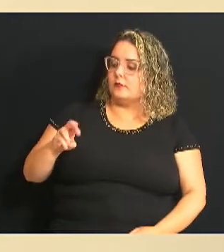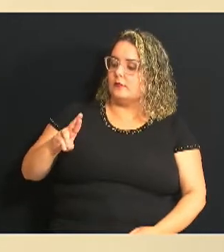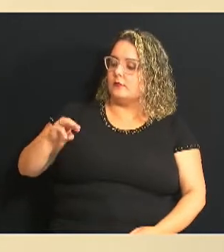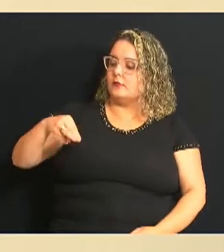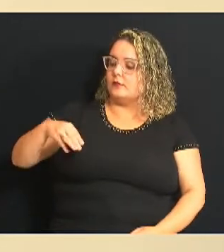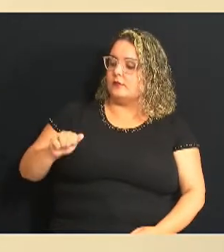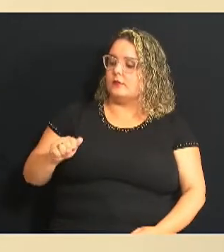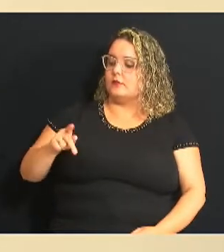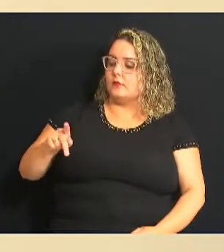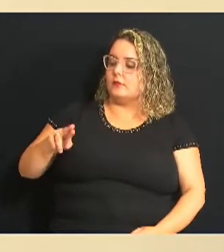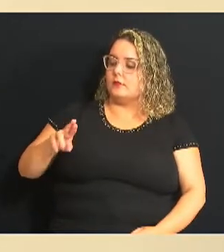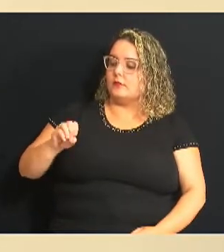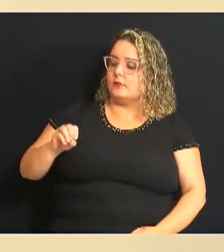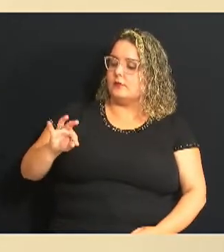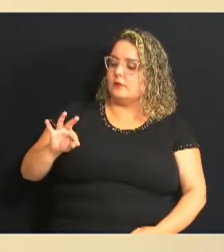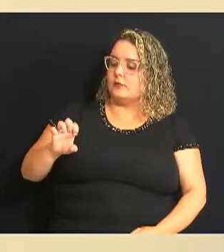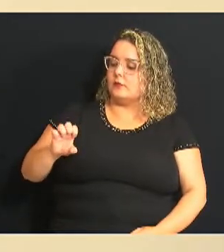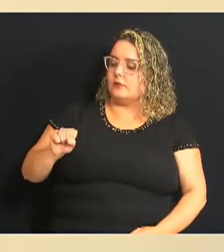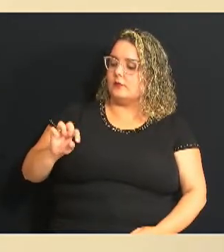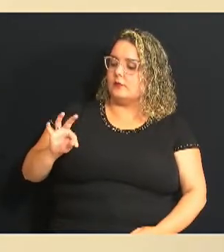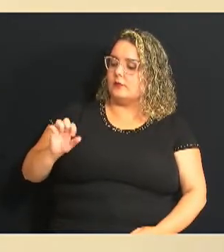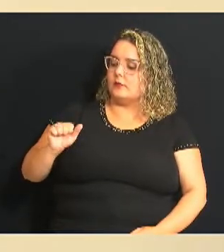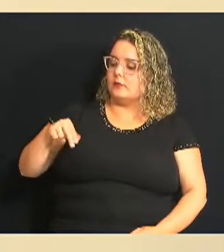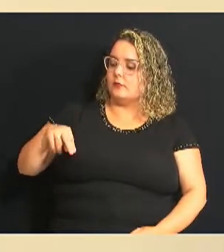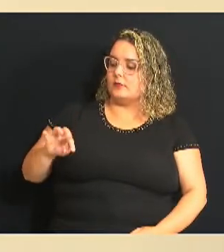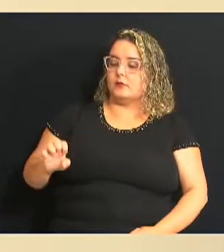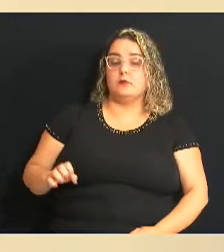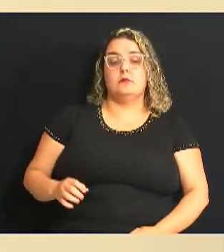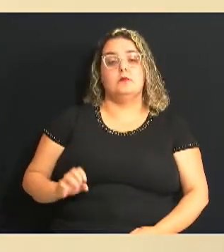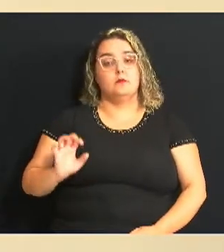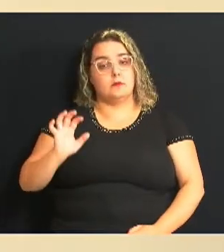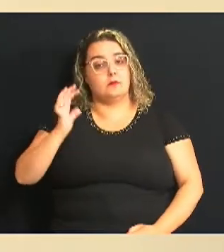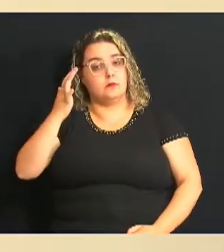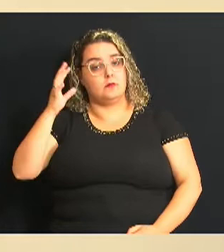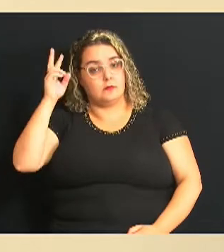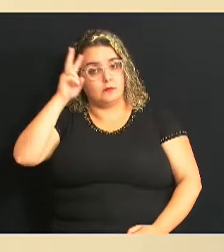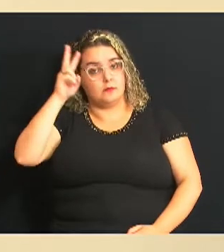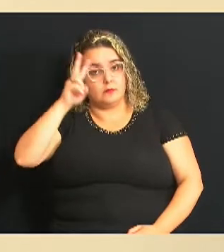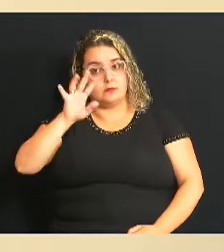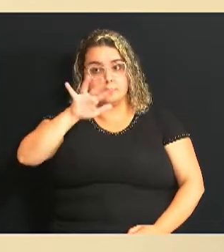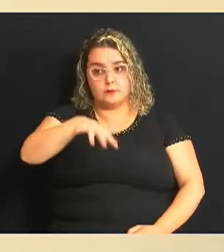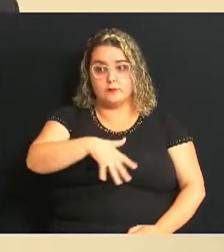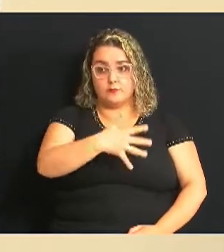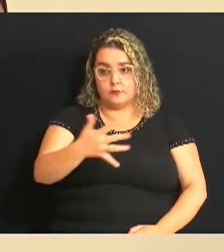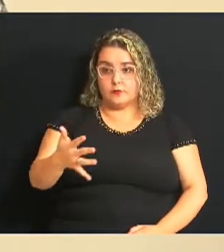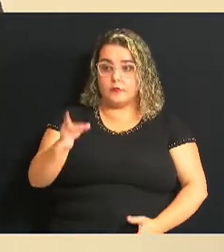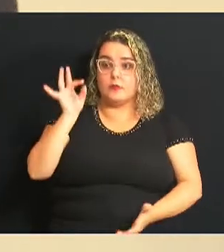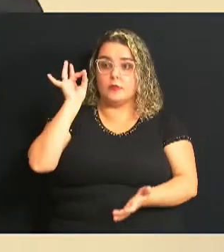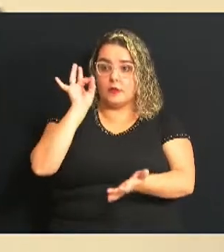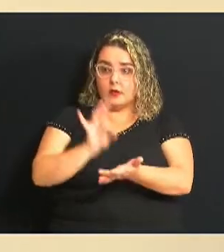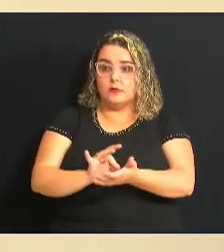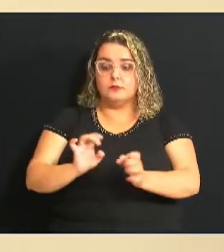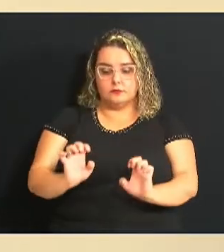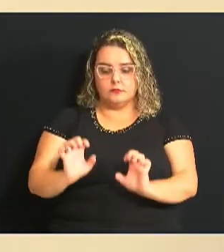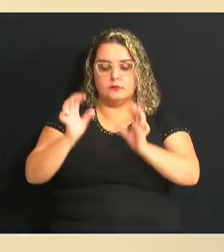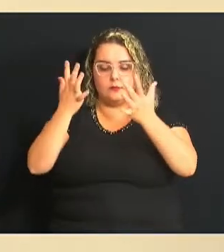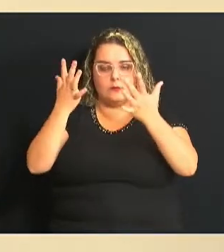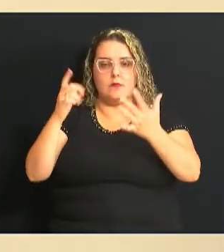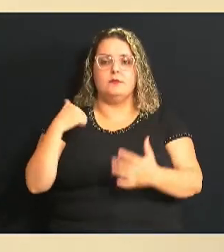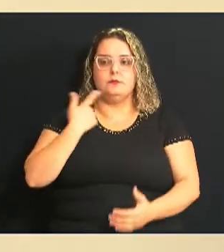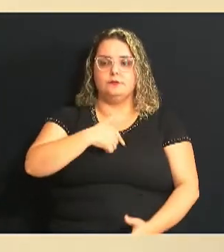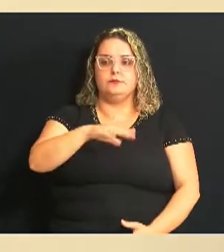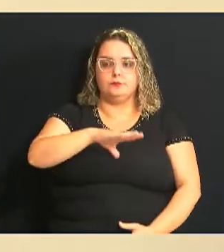relevante, então, acontecimento histórico faz parte do calendário oficial de eventos aqui da nossa